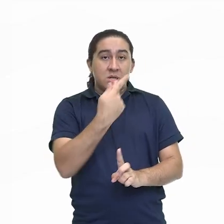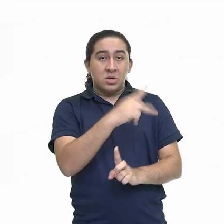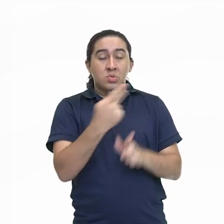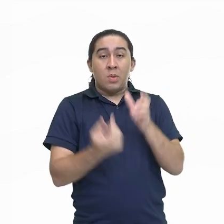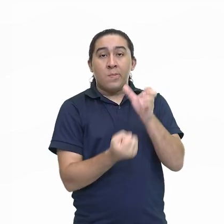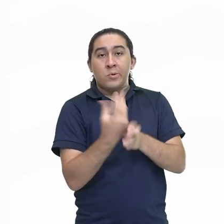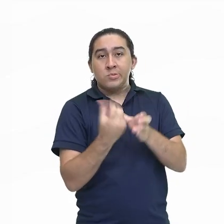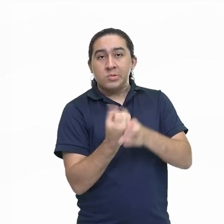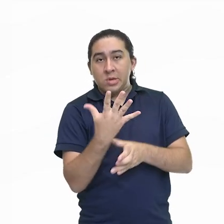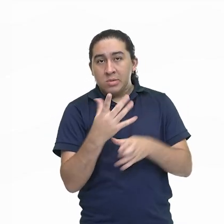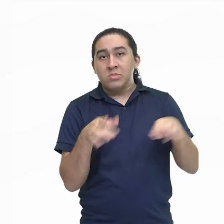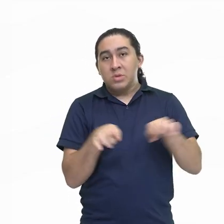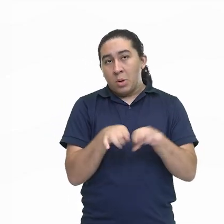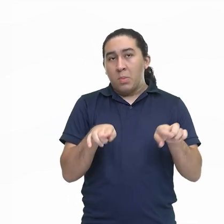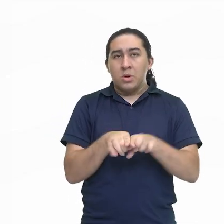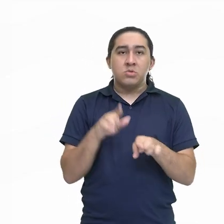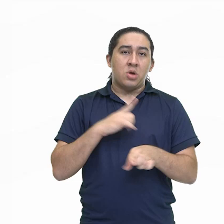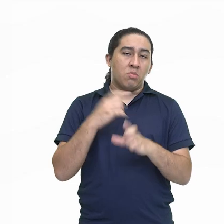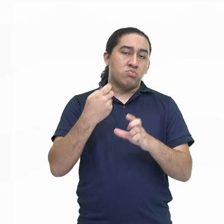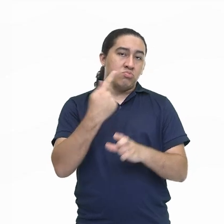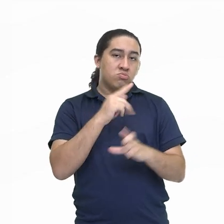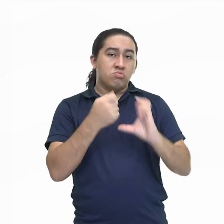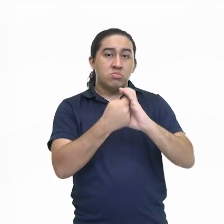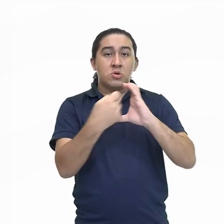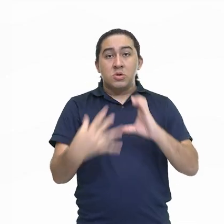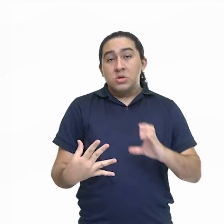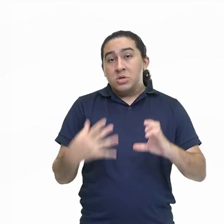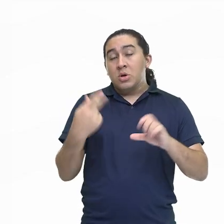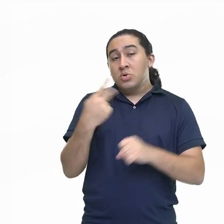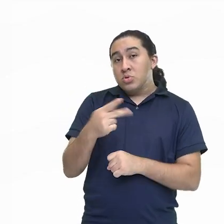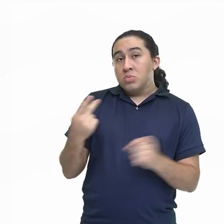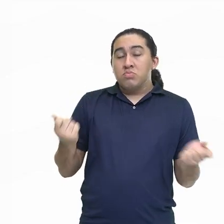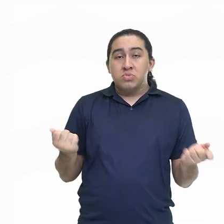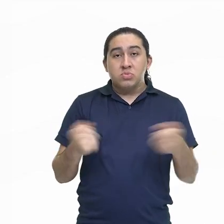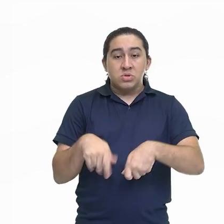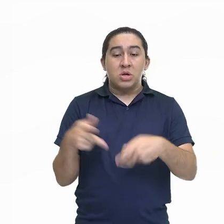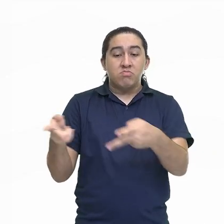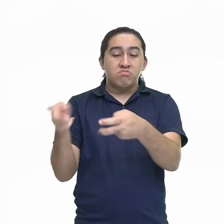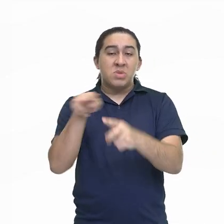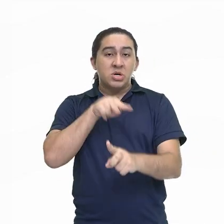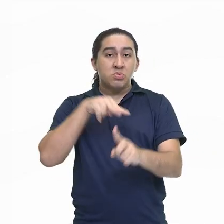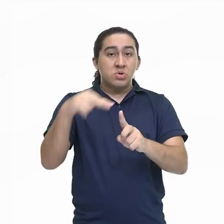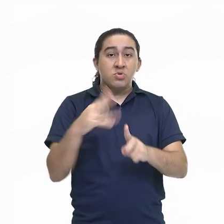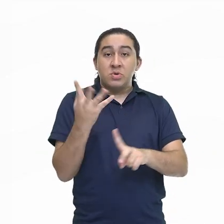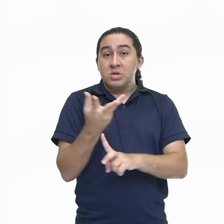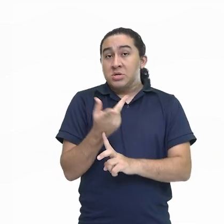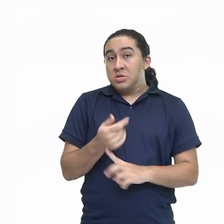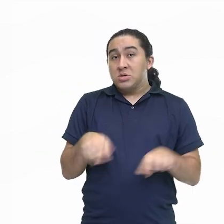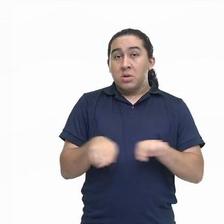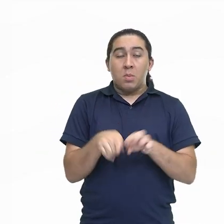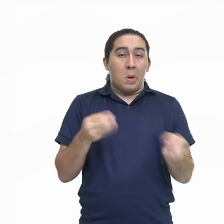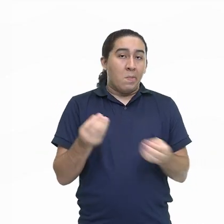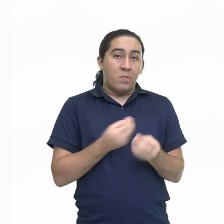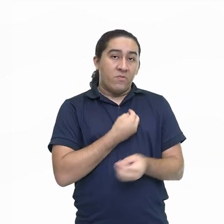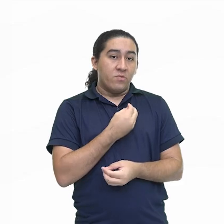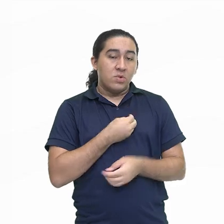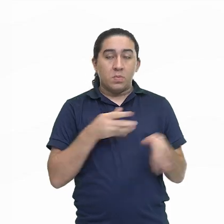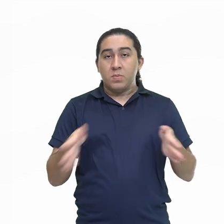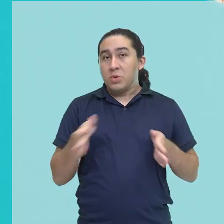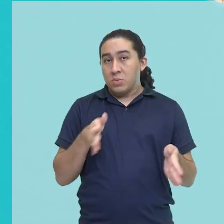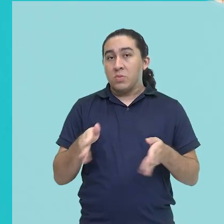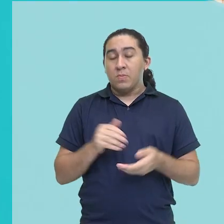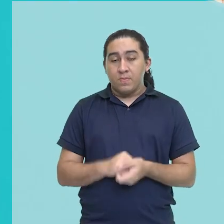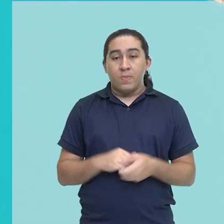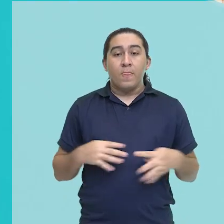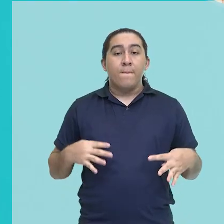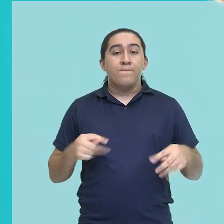artista tem a sua característica, tem a sua forma de ver a arte, como ele está vivendo naquele período, e isso